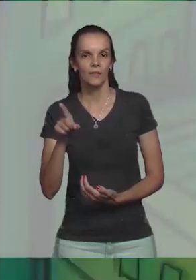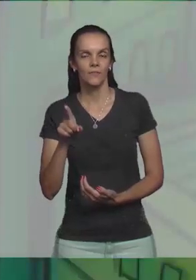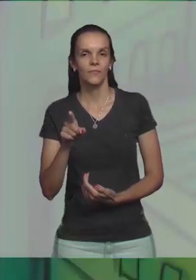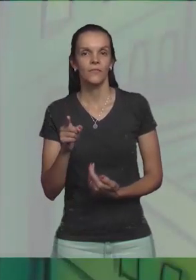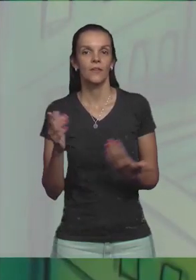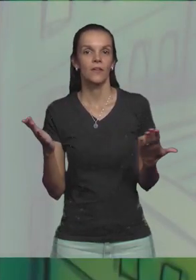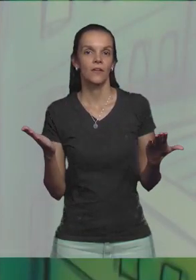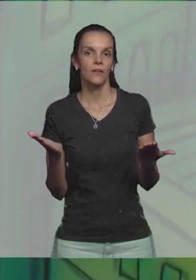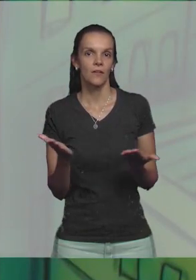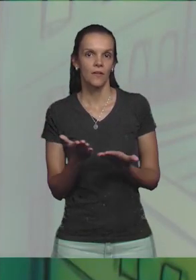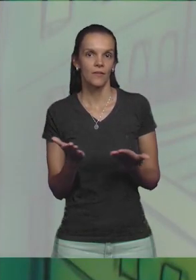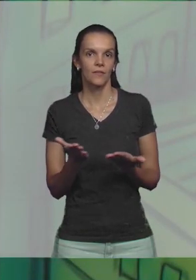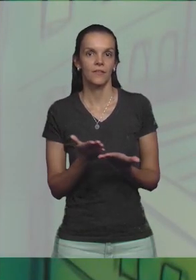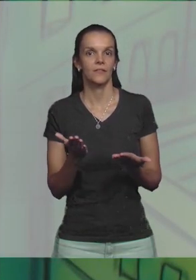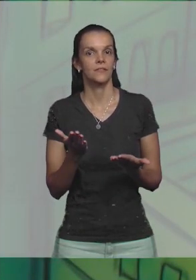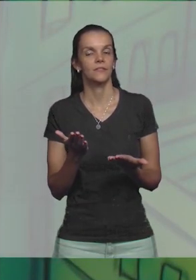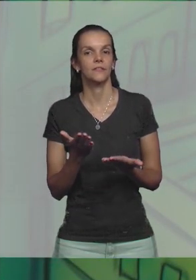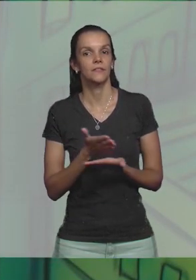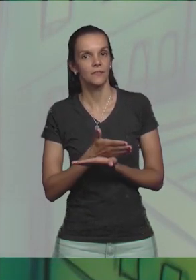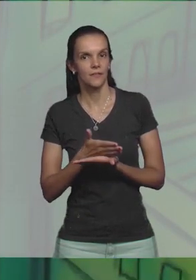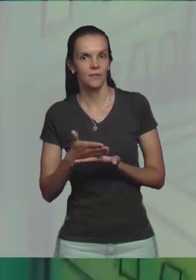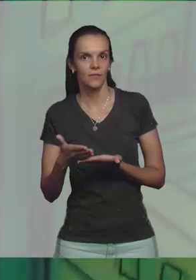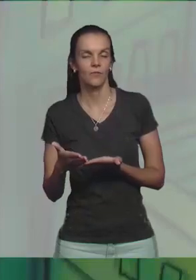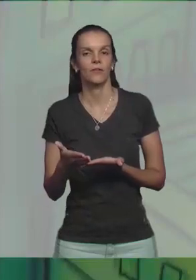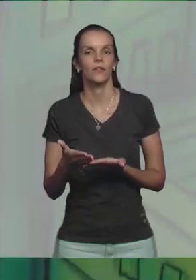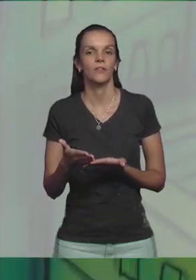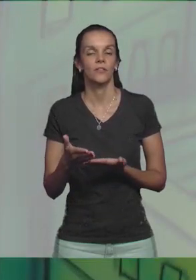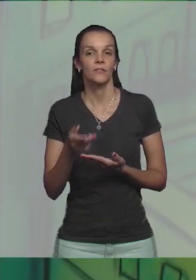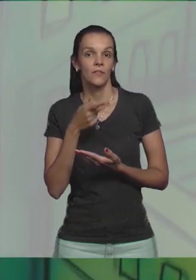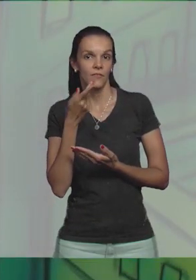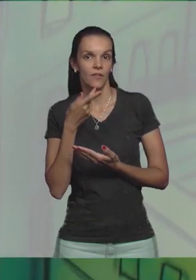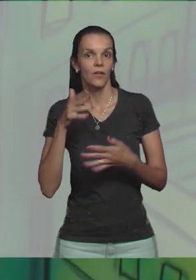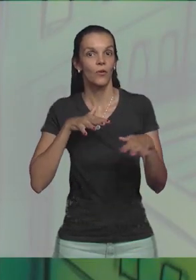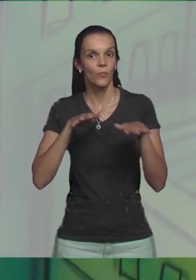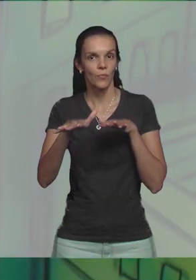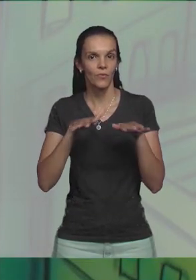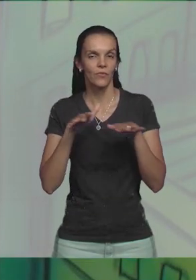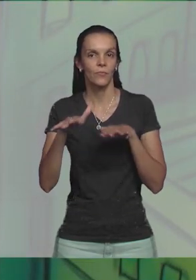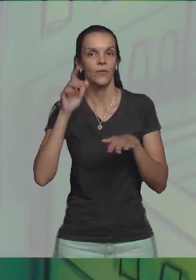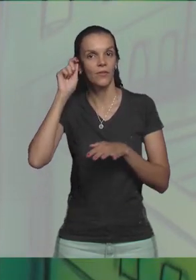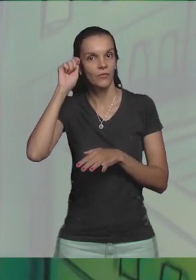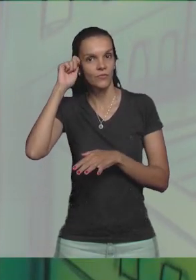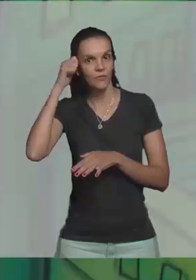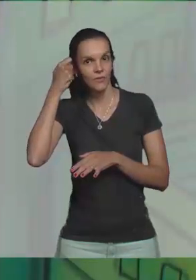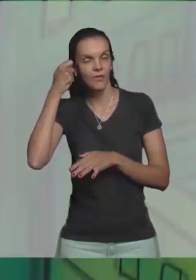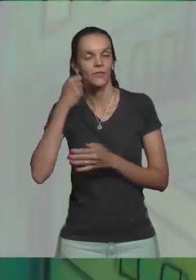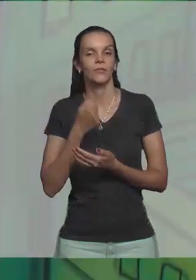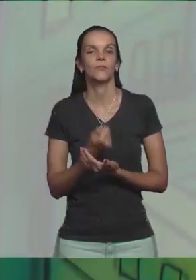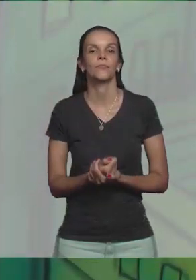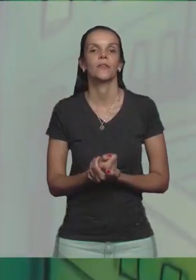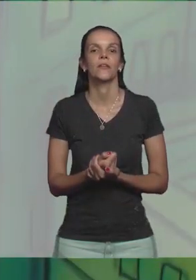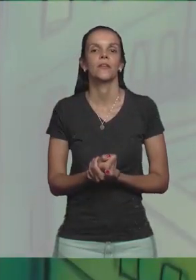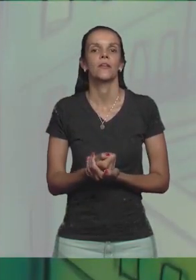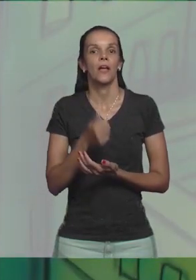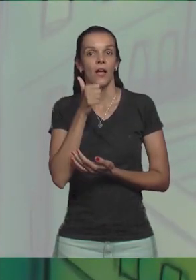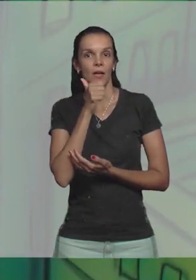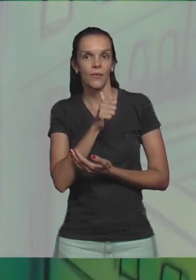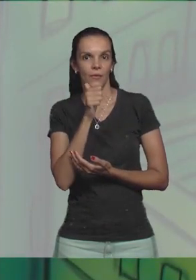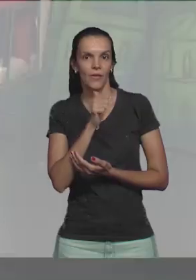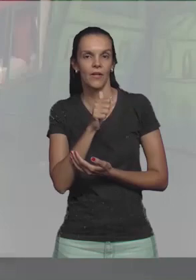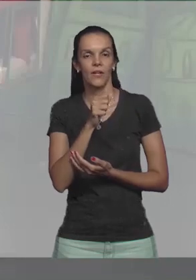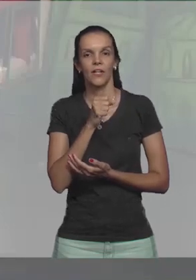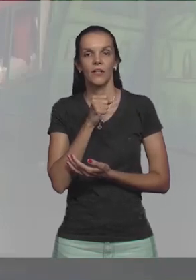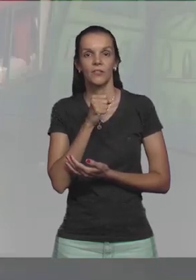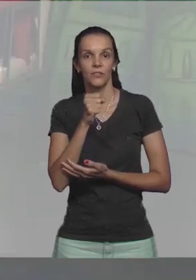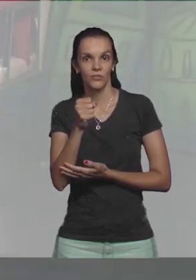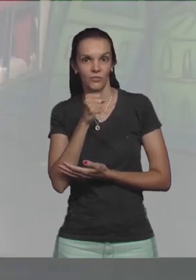Começa agora o Em Pauta. Neste programa, nós vamos tratar sobre o movimento negro. E está aqui conosco a Luciliana Taide, que é jornalista e